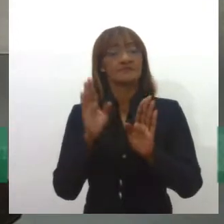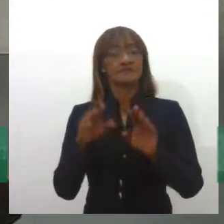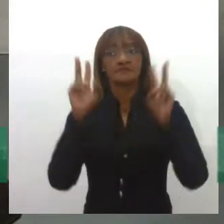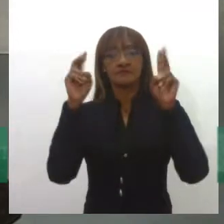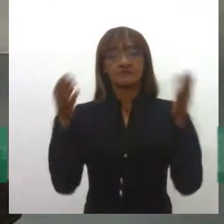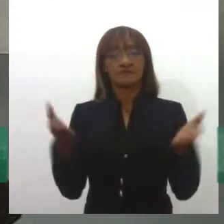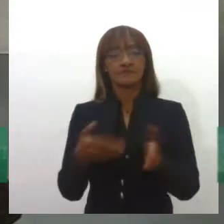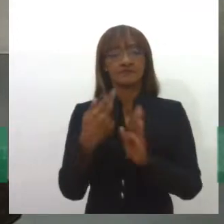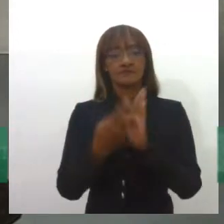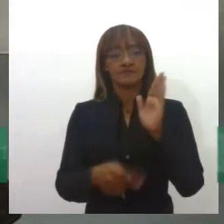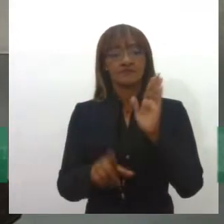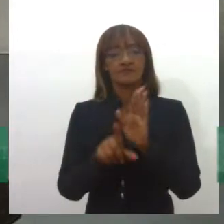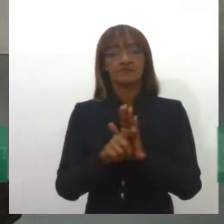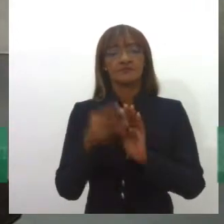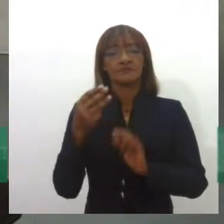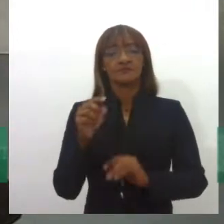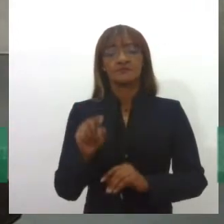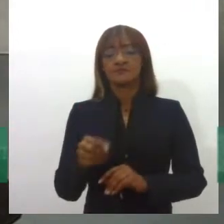Lei